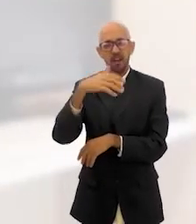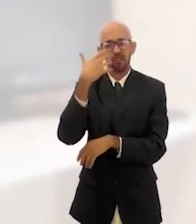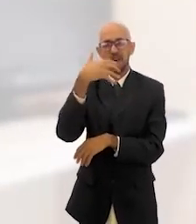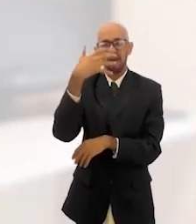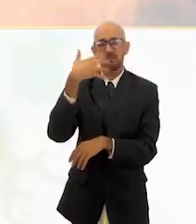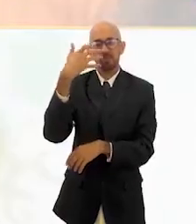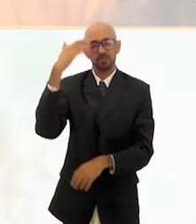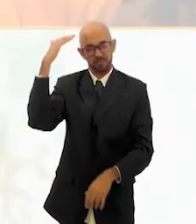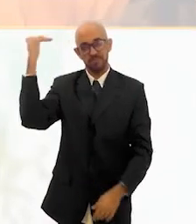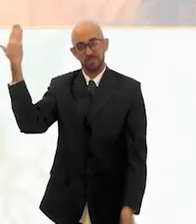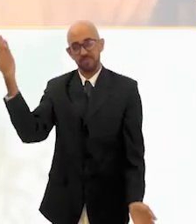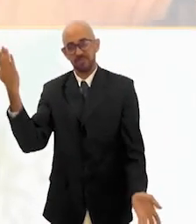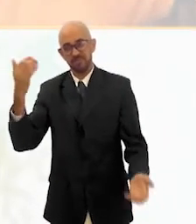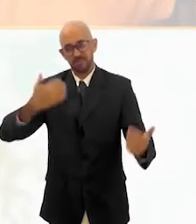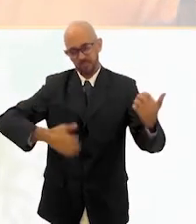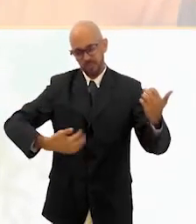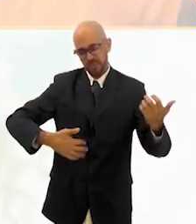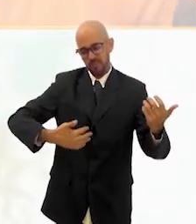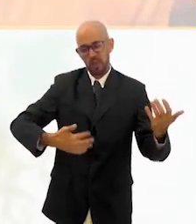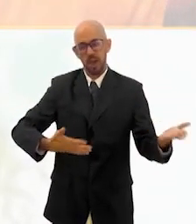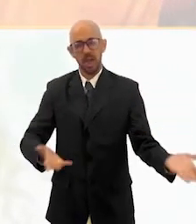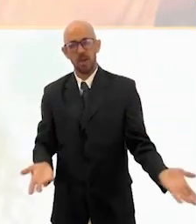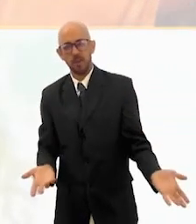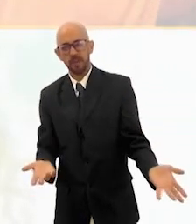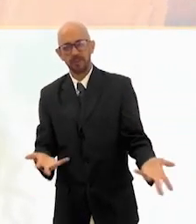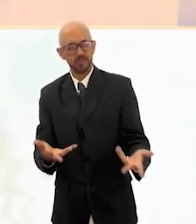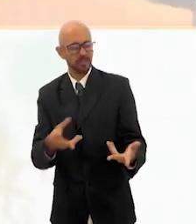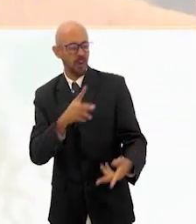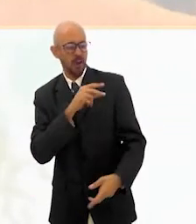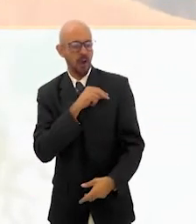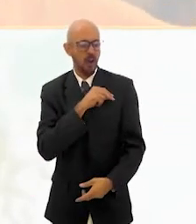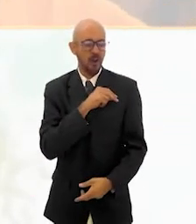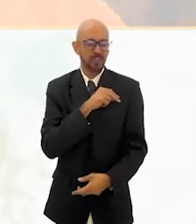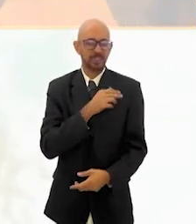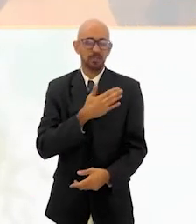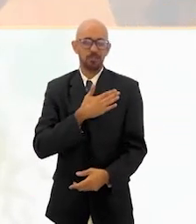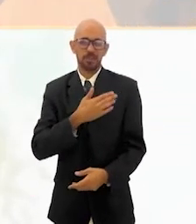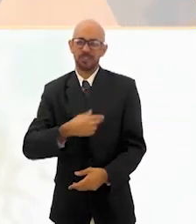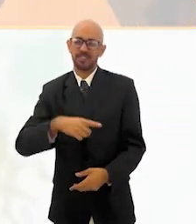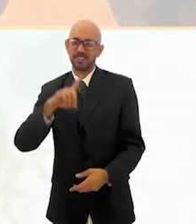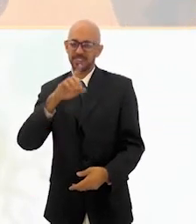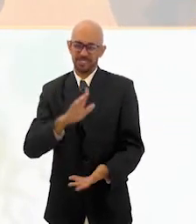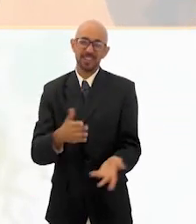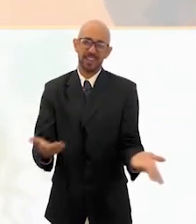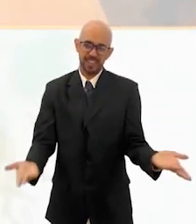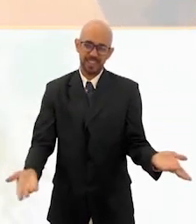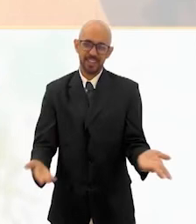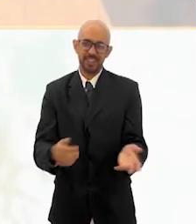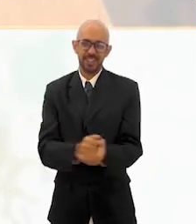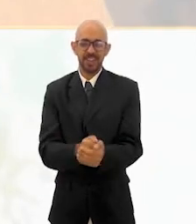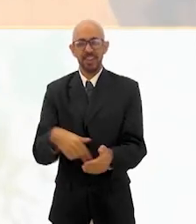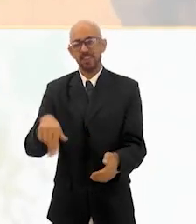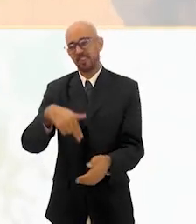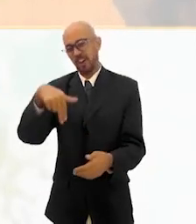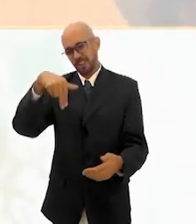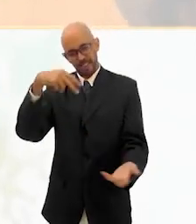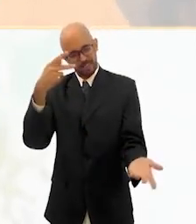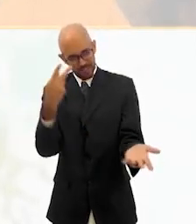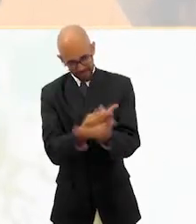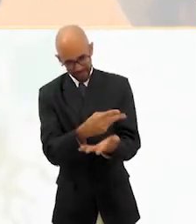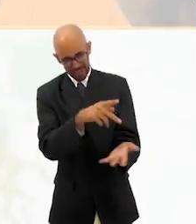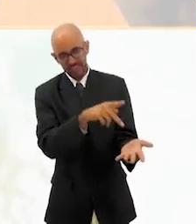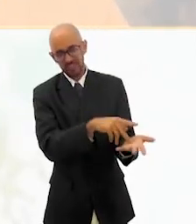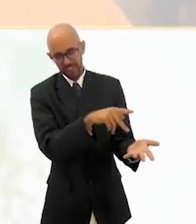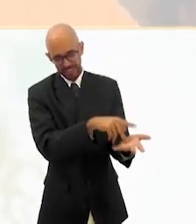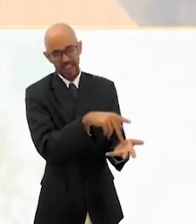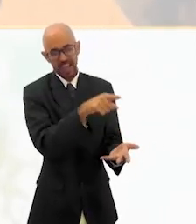Cadeirinha na sacada dele, liga lá o violão, foi Nossa Senhora, só, entendeu? Um presente assim, Mas no uma Nordeste cultura. acontece isso.